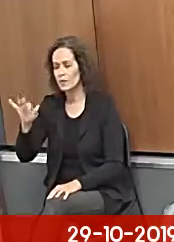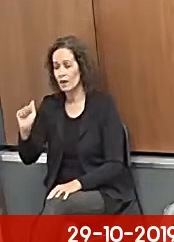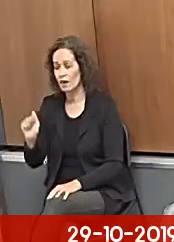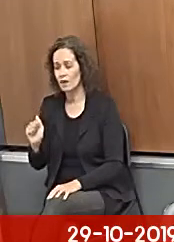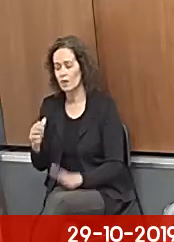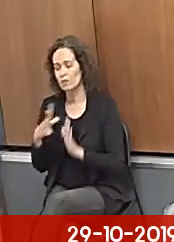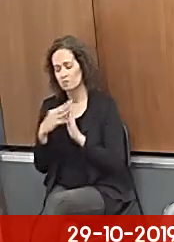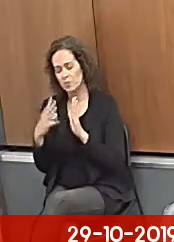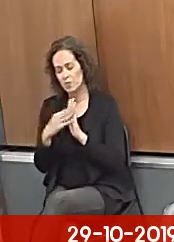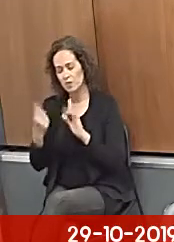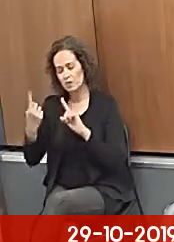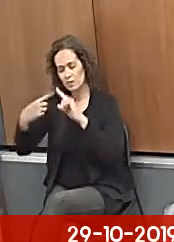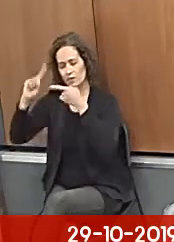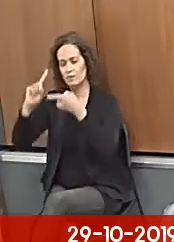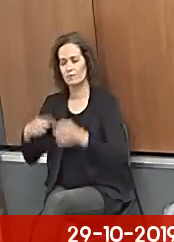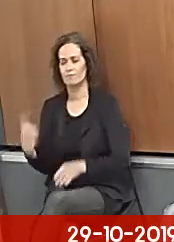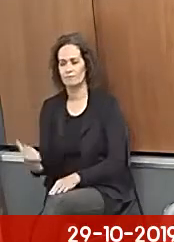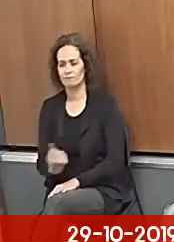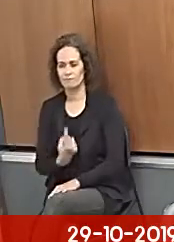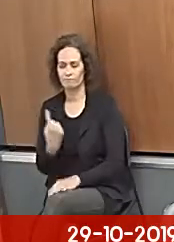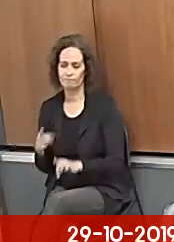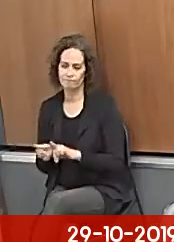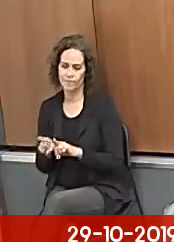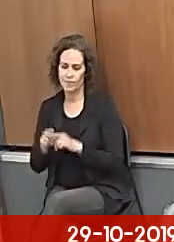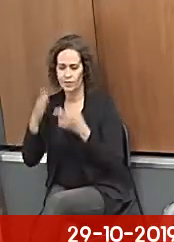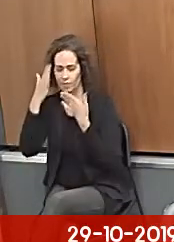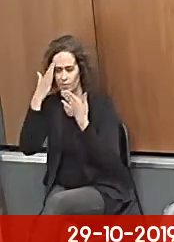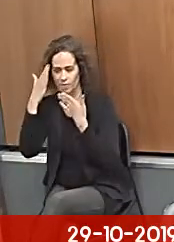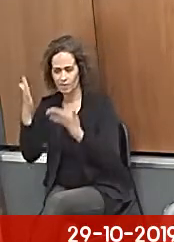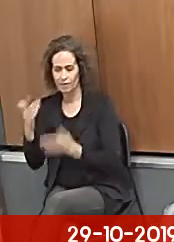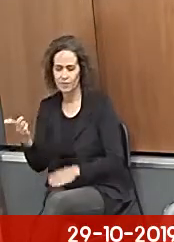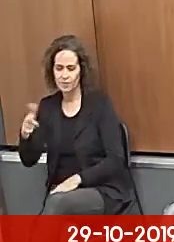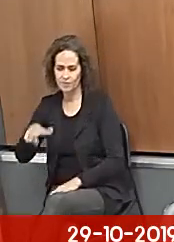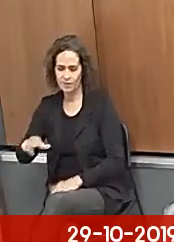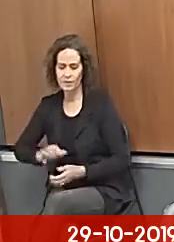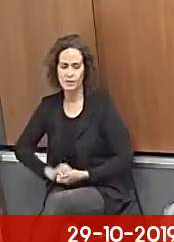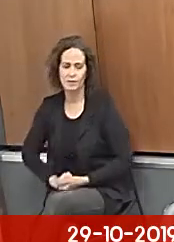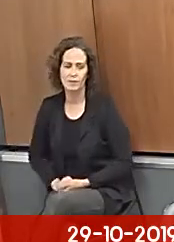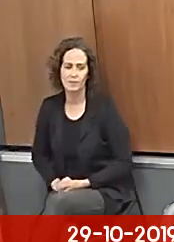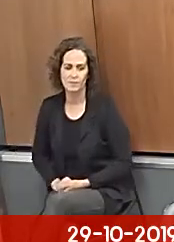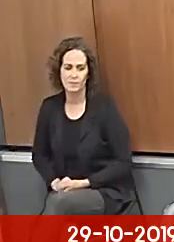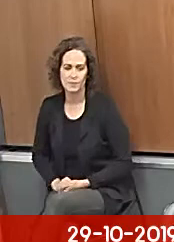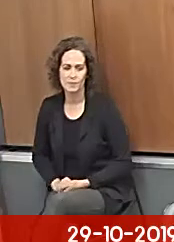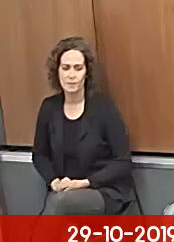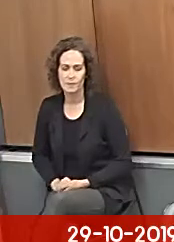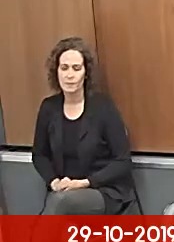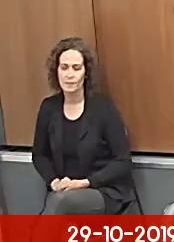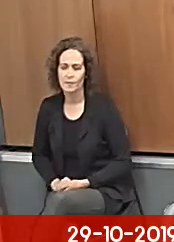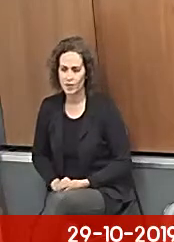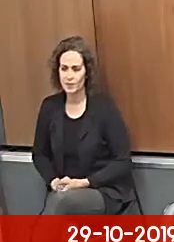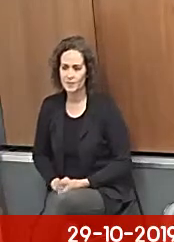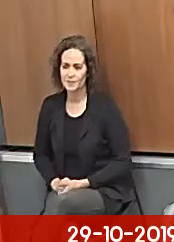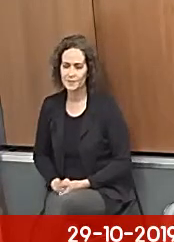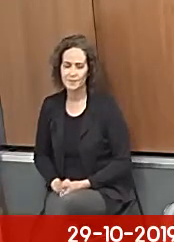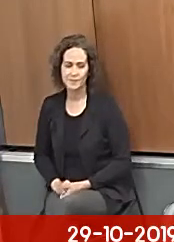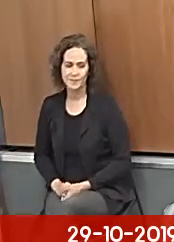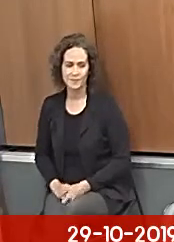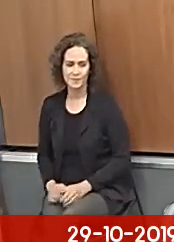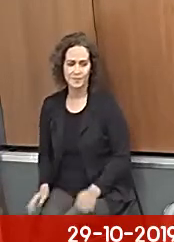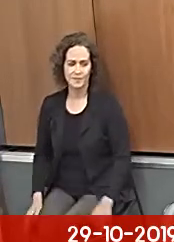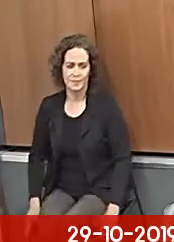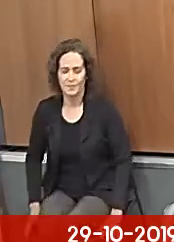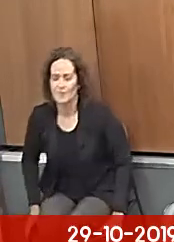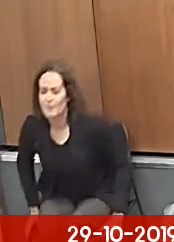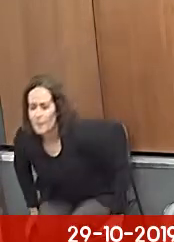exemplo de superação para a gente, né? Obrigado mais uma vez. Tudo de bom. Ok. Com a palavra, o autor do requerimento, vice-presidente